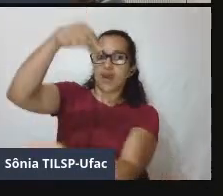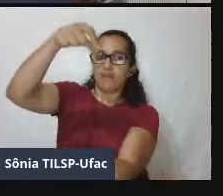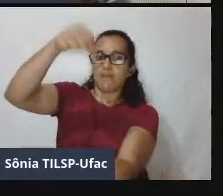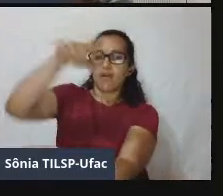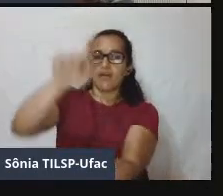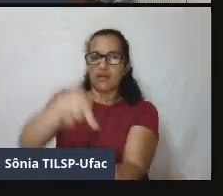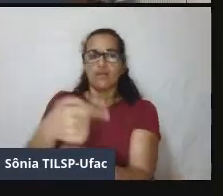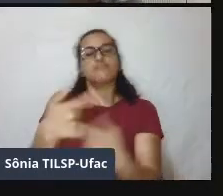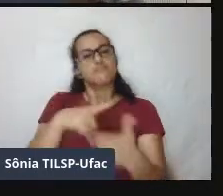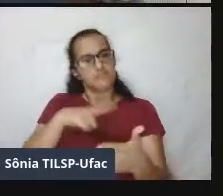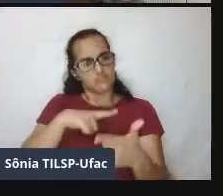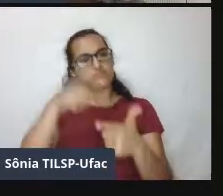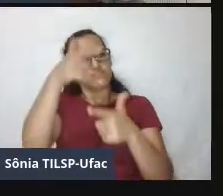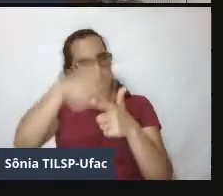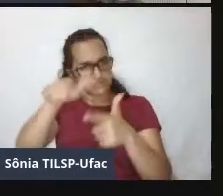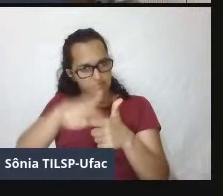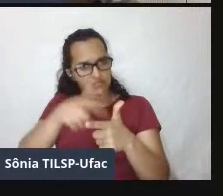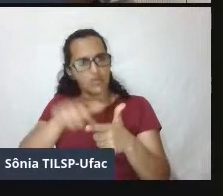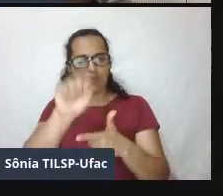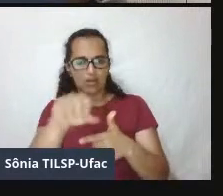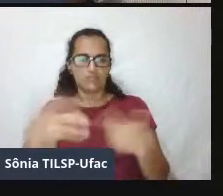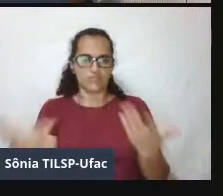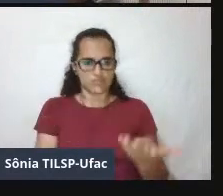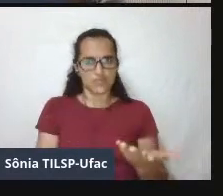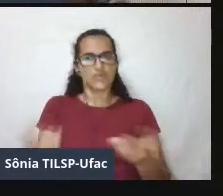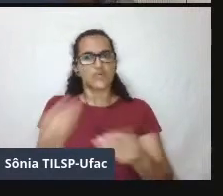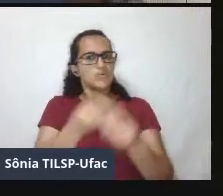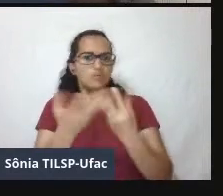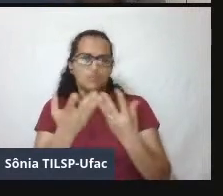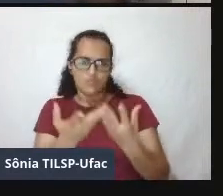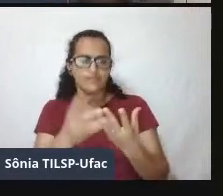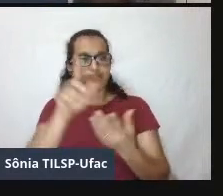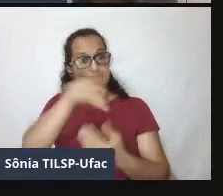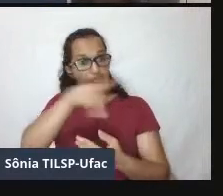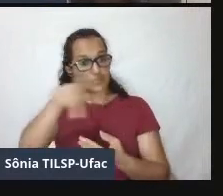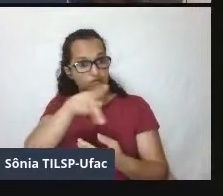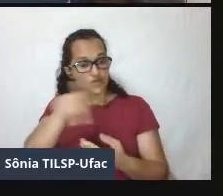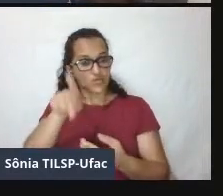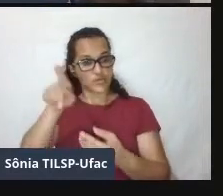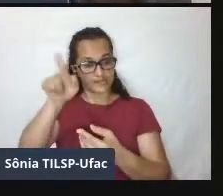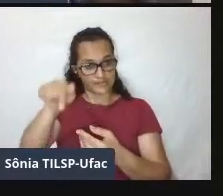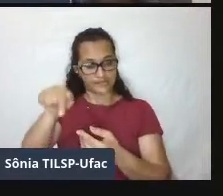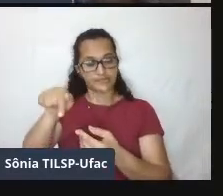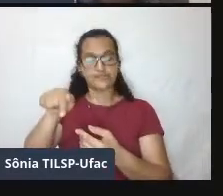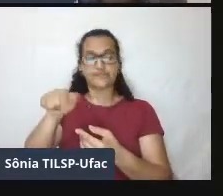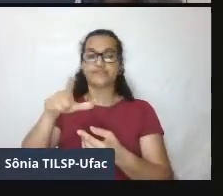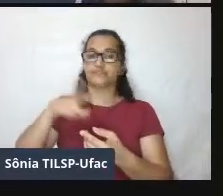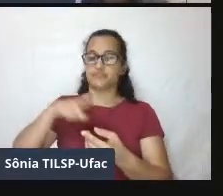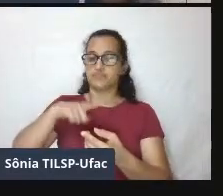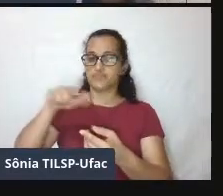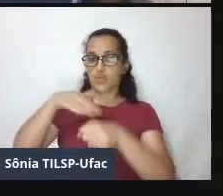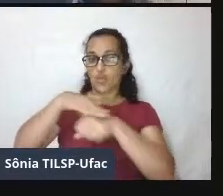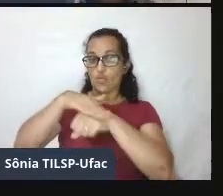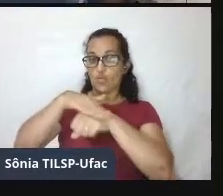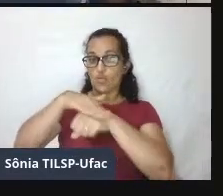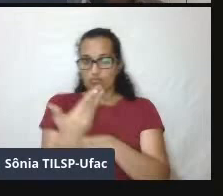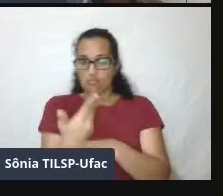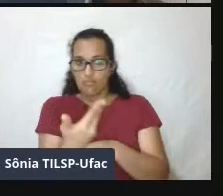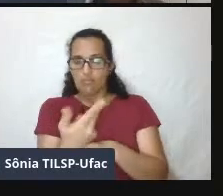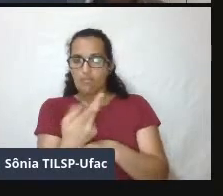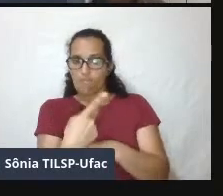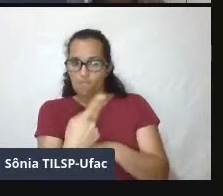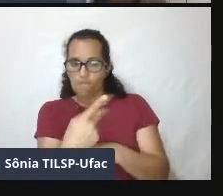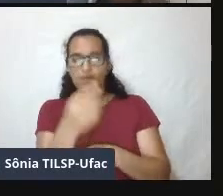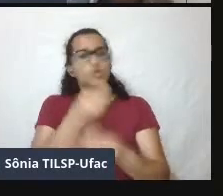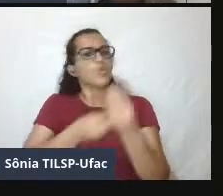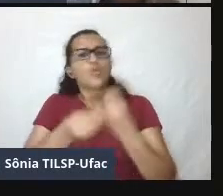se respaldar na literatura para conseguir fazer isso. A professora Danila conversou comigo há algumas semanas atrás, perguntando como que a gente estava fazendo esse